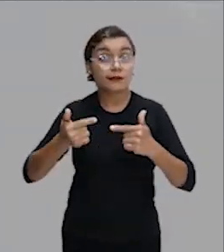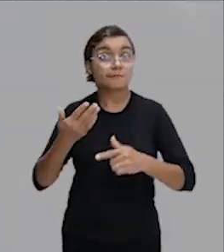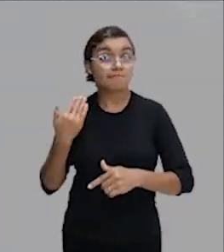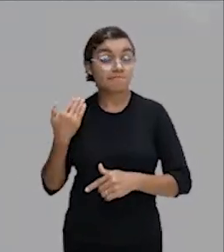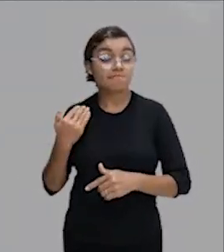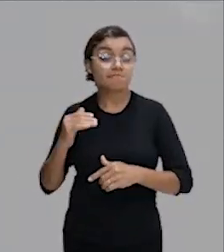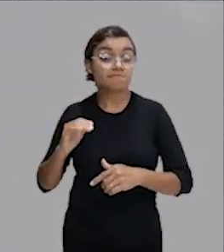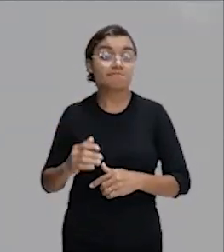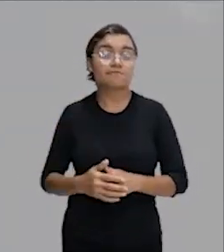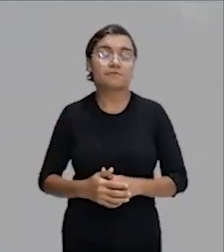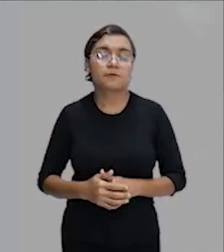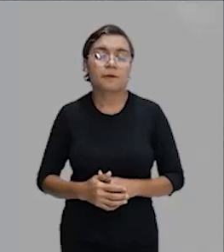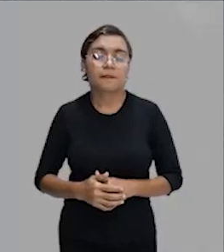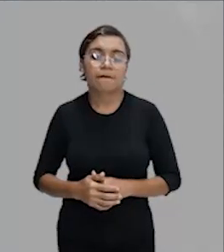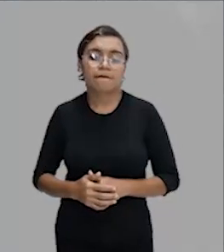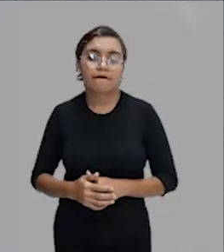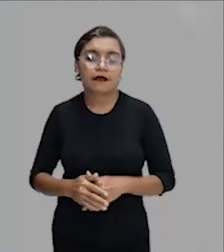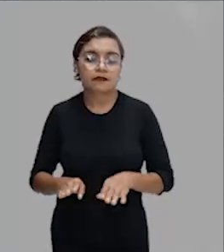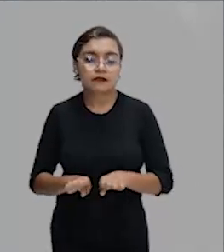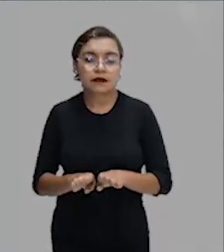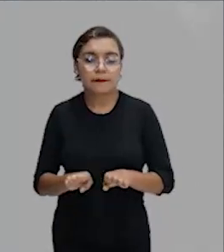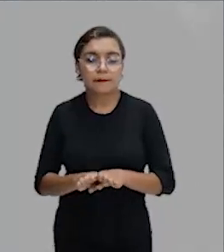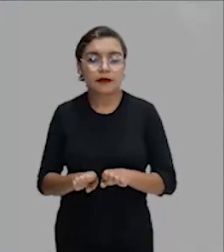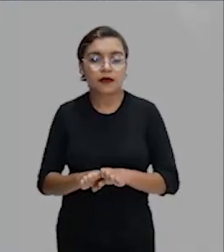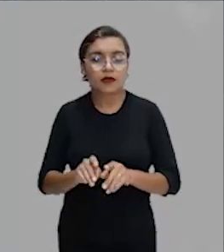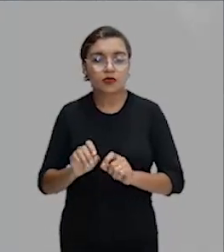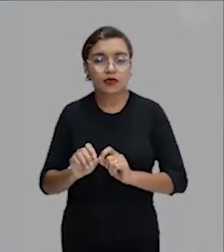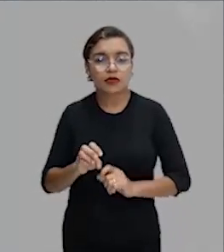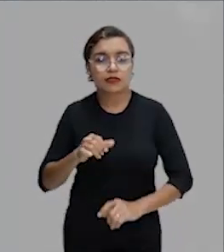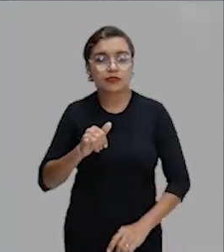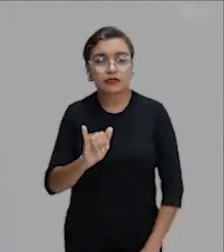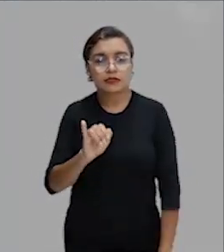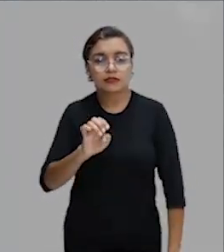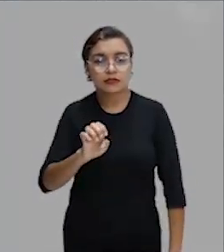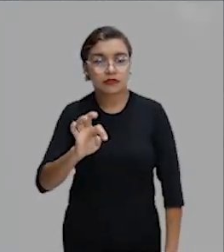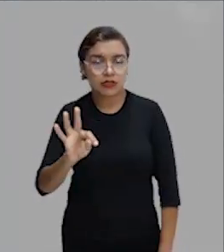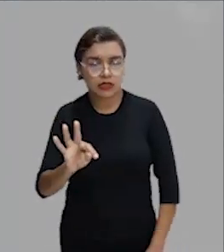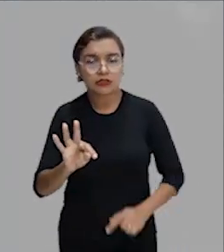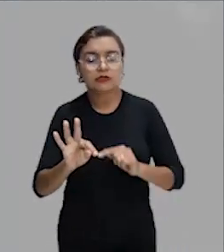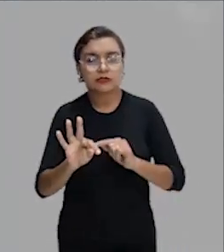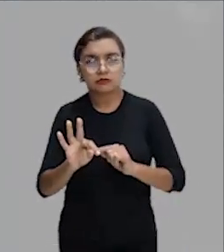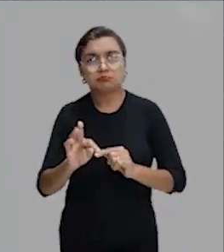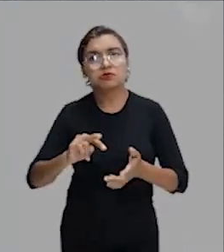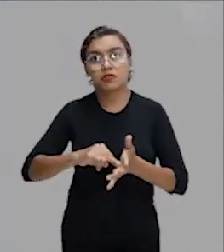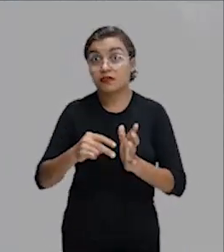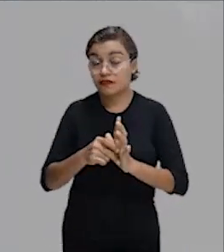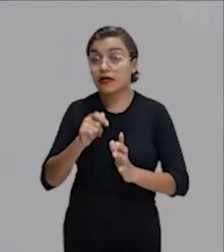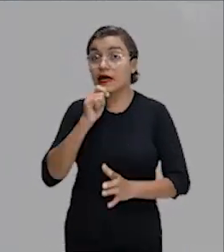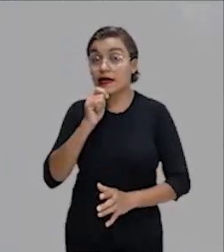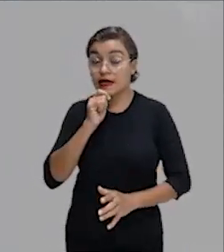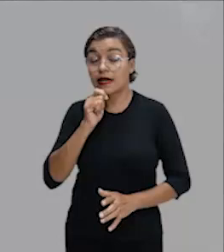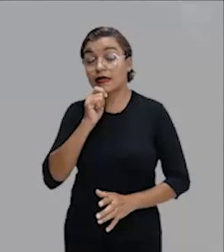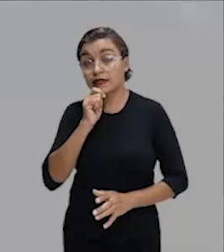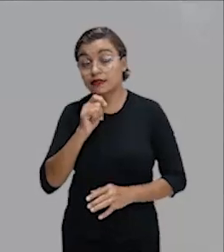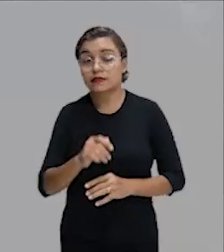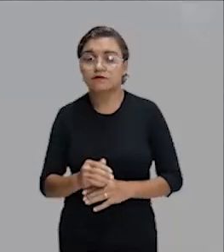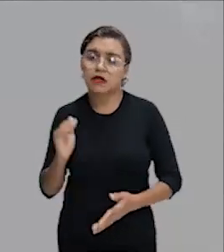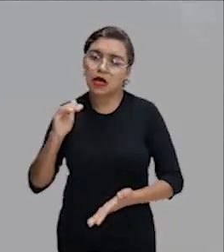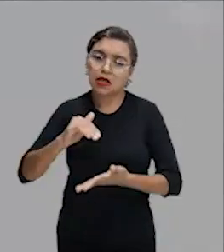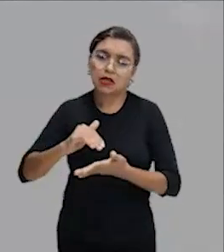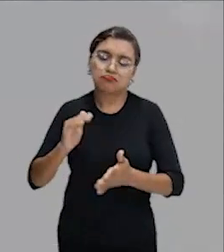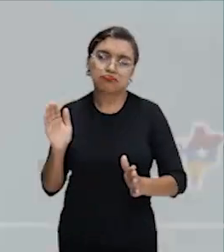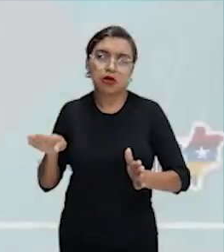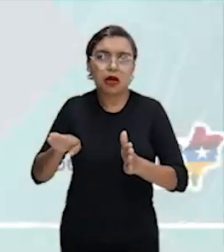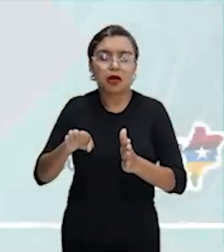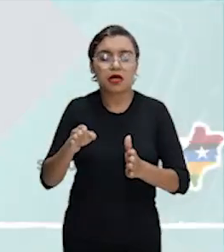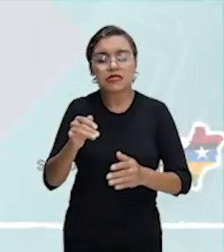ocorreu. A palavrinha yet, que significa ainda ou mesmo até agora, que serve para falar de algo que